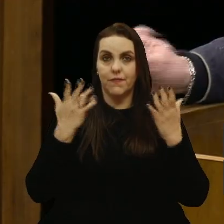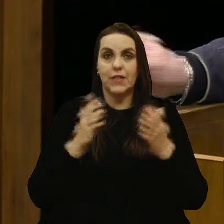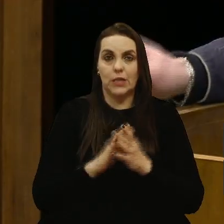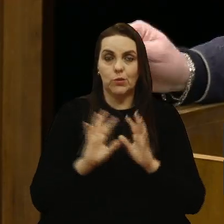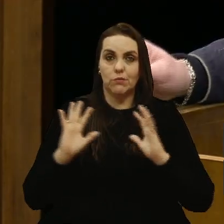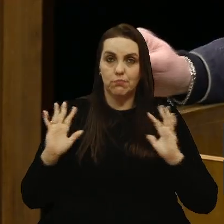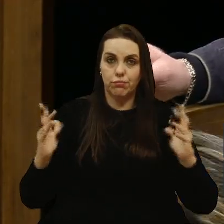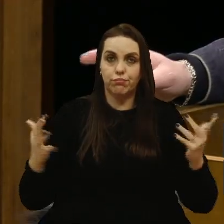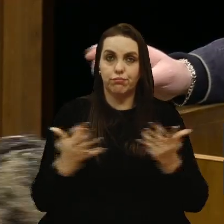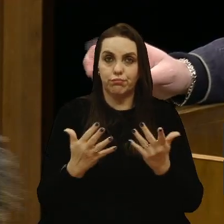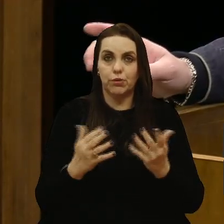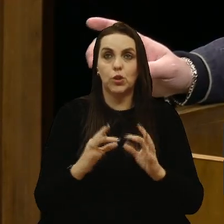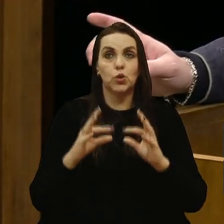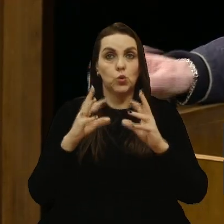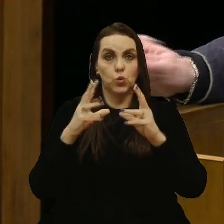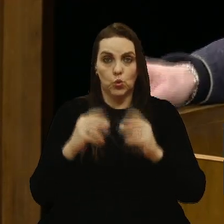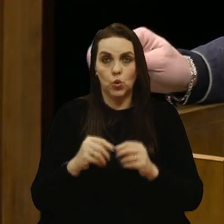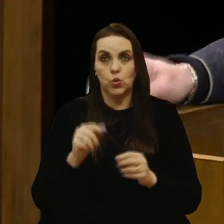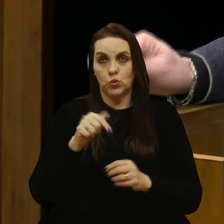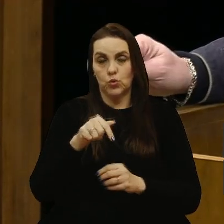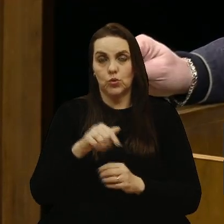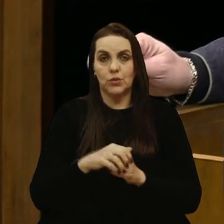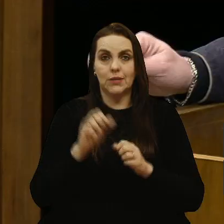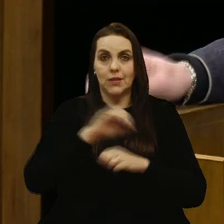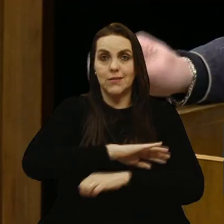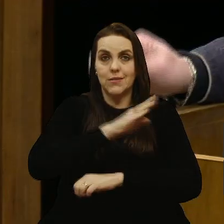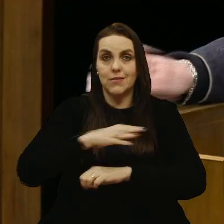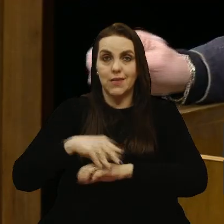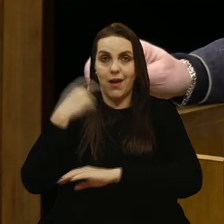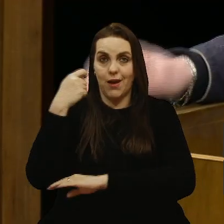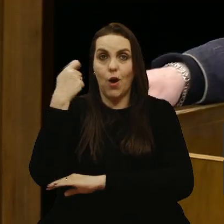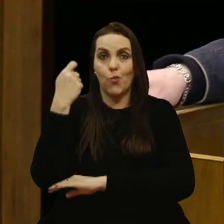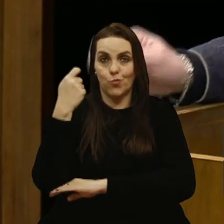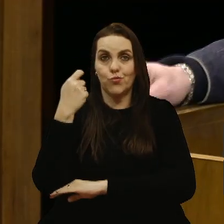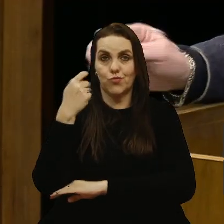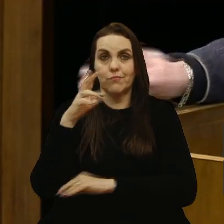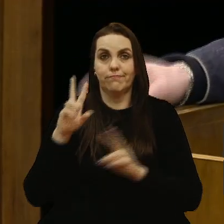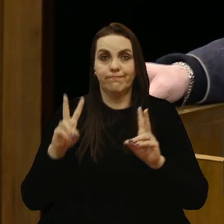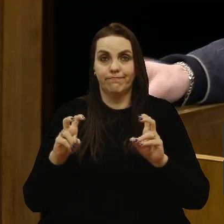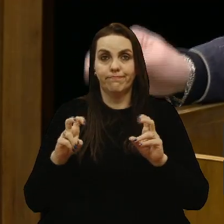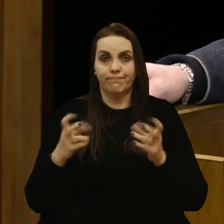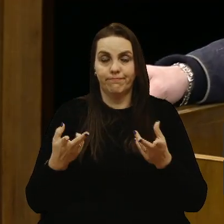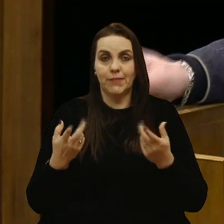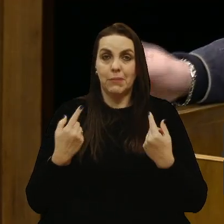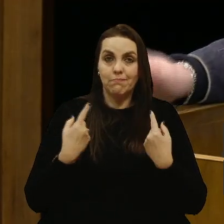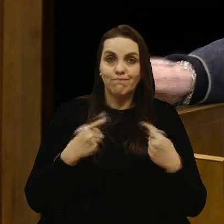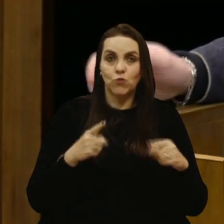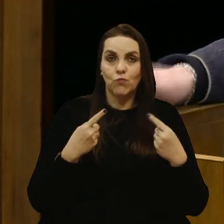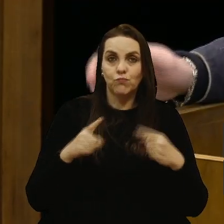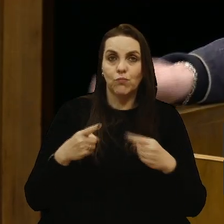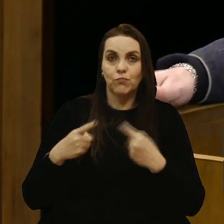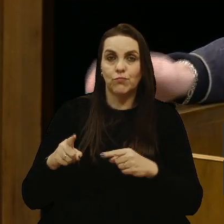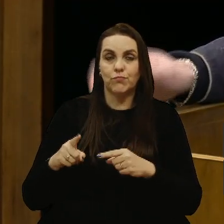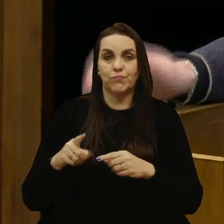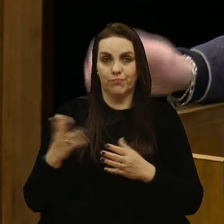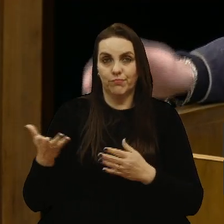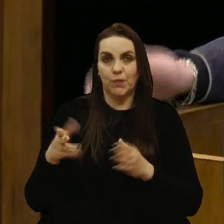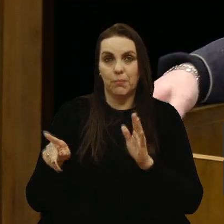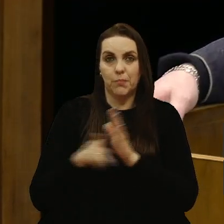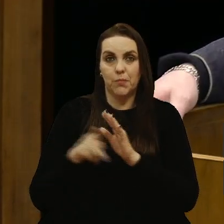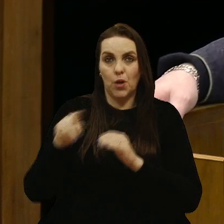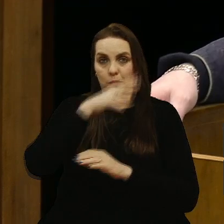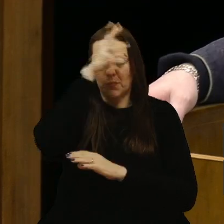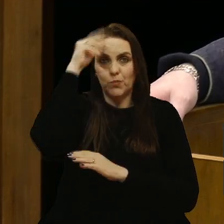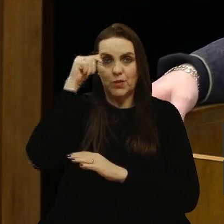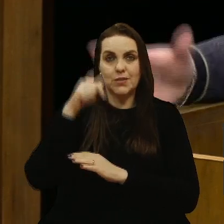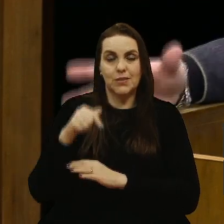reunindo os parlamentos da Serra Gaúcha referente a esse tema, para provocar sim aos executivos municipais da Serra